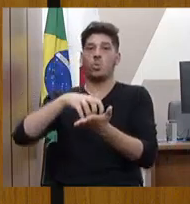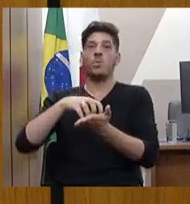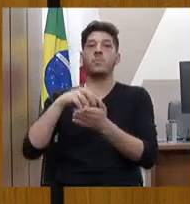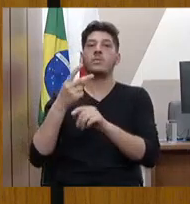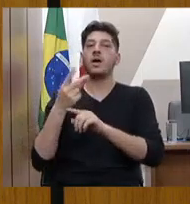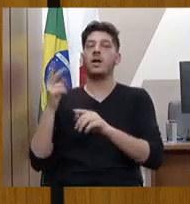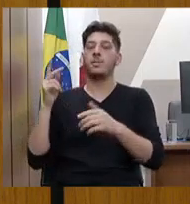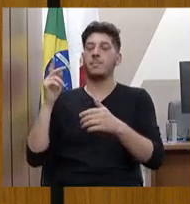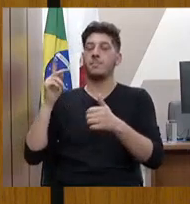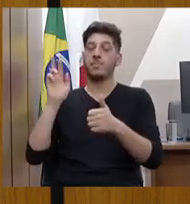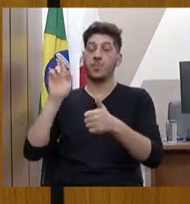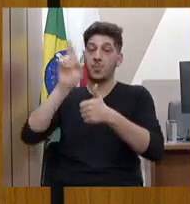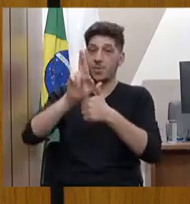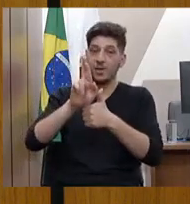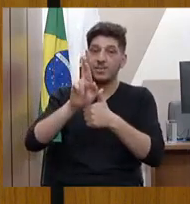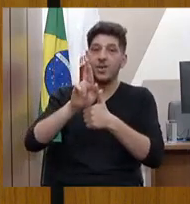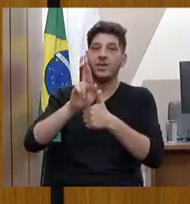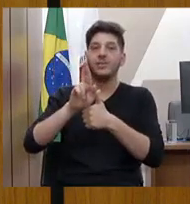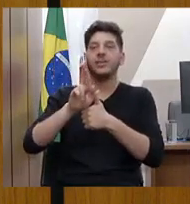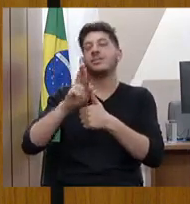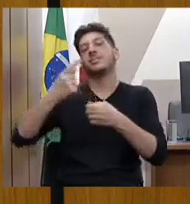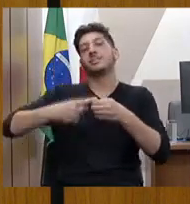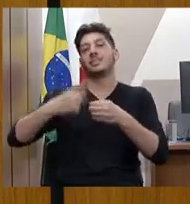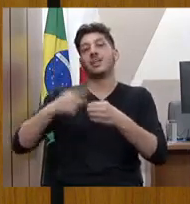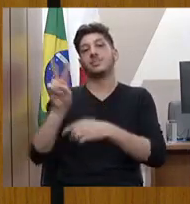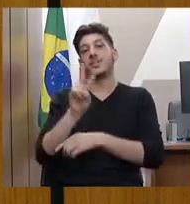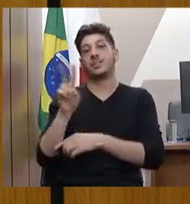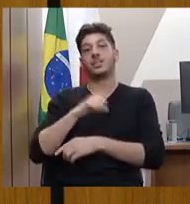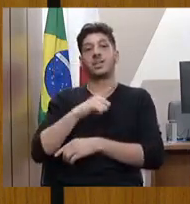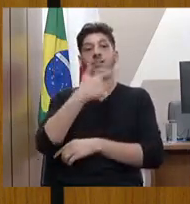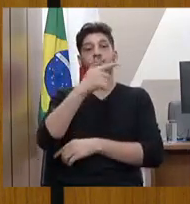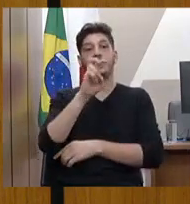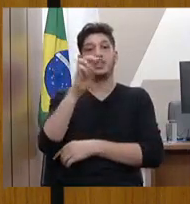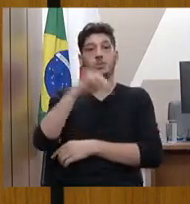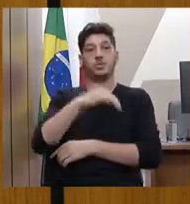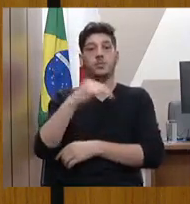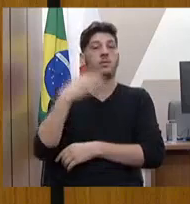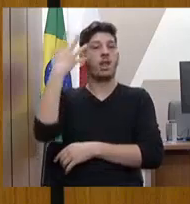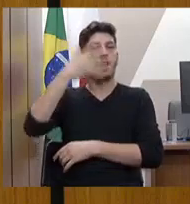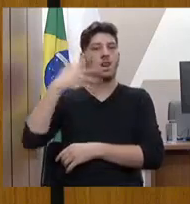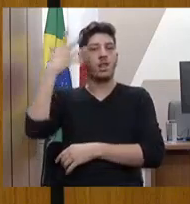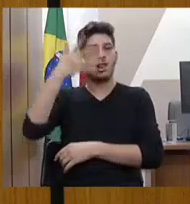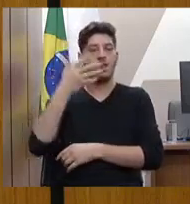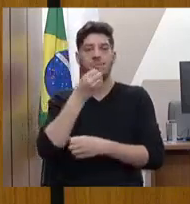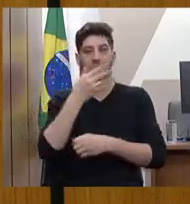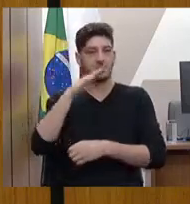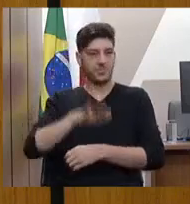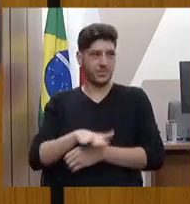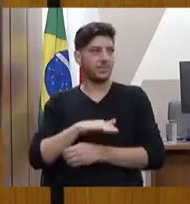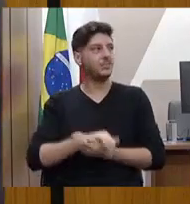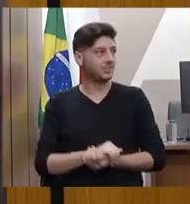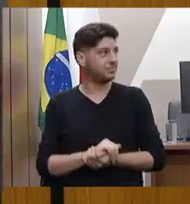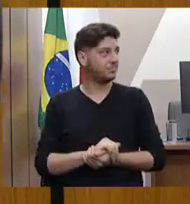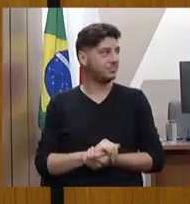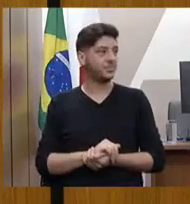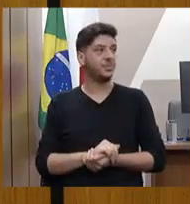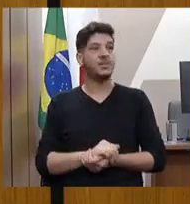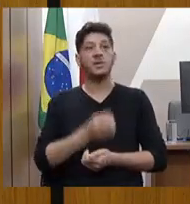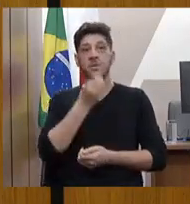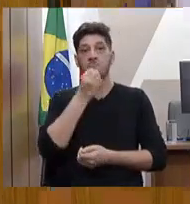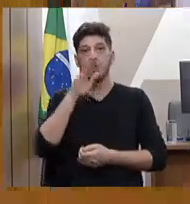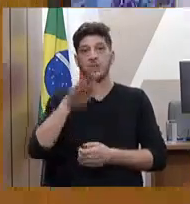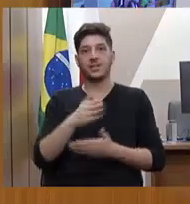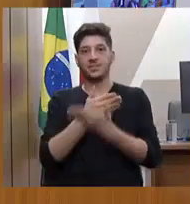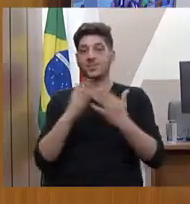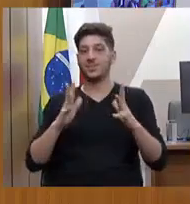do município de Varginha que será 25 minutos para sua exposição Boa tarde senhora Melina Boa tarde a todos eu